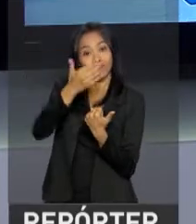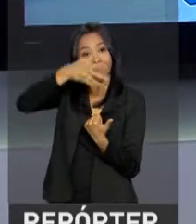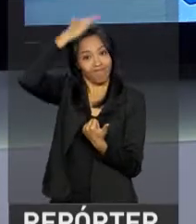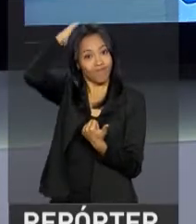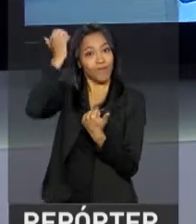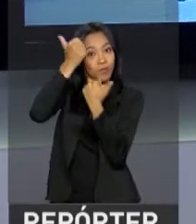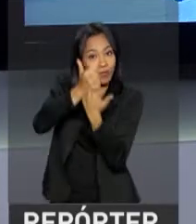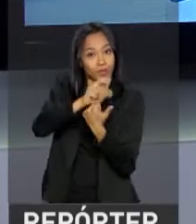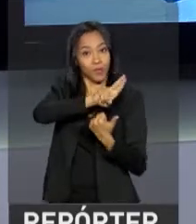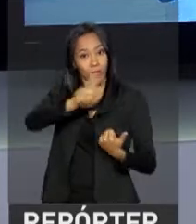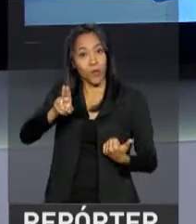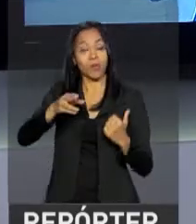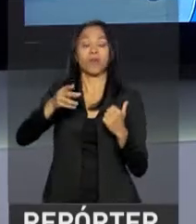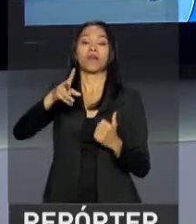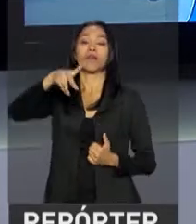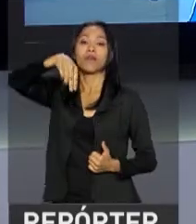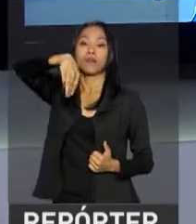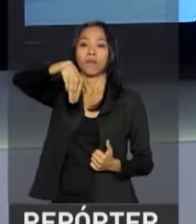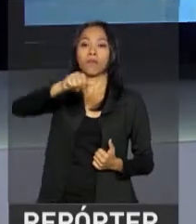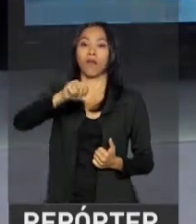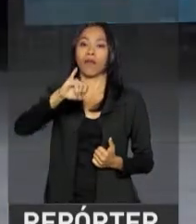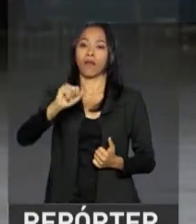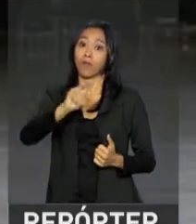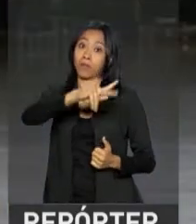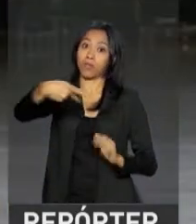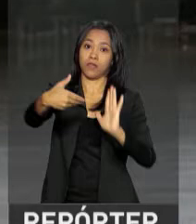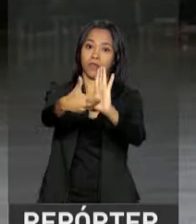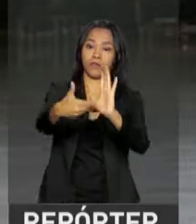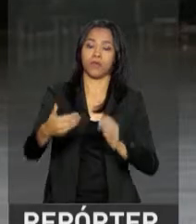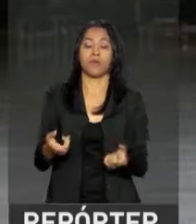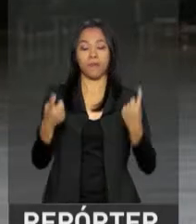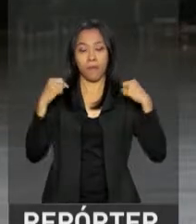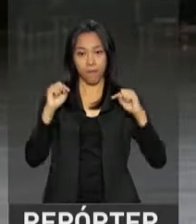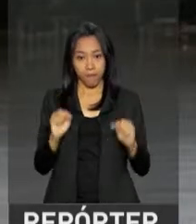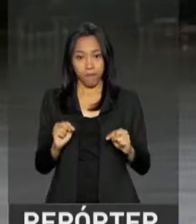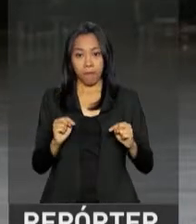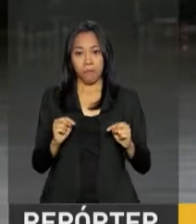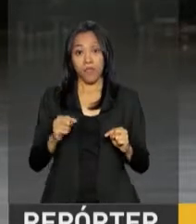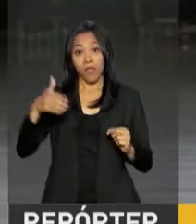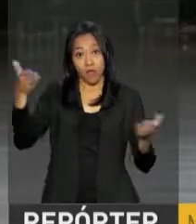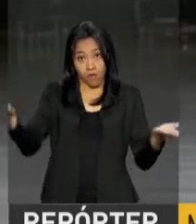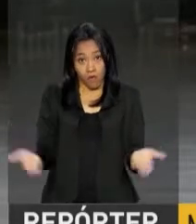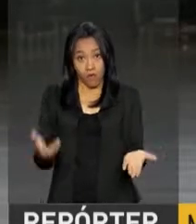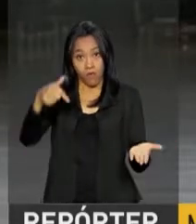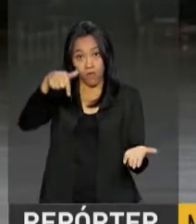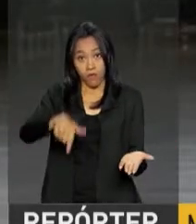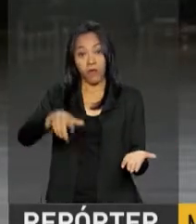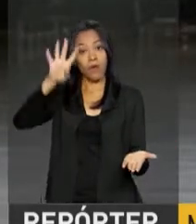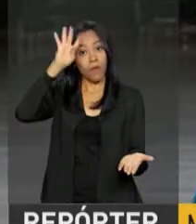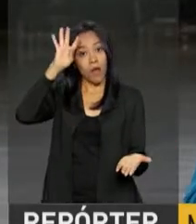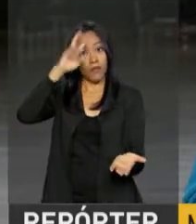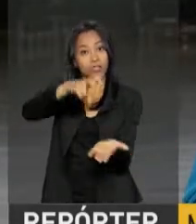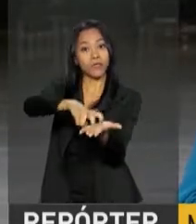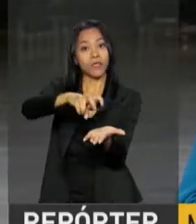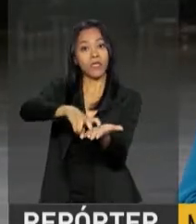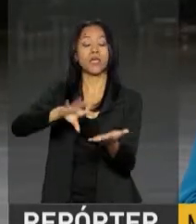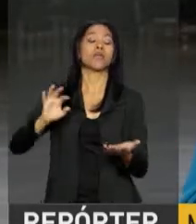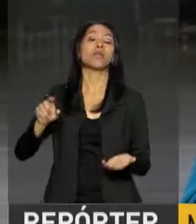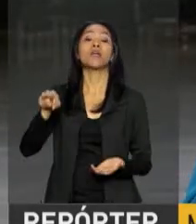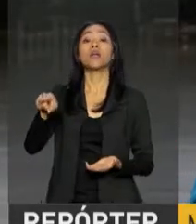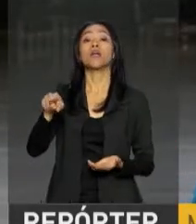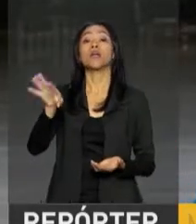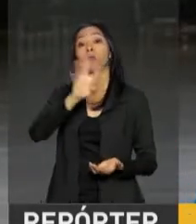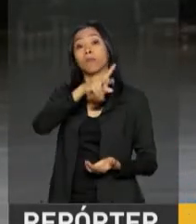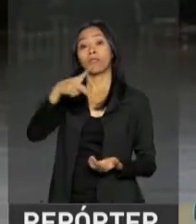dia. Bom dia, Carol. Bom dia a todos. É isso mesmo, Carol. Olha, nesta quarta-feira, agora pela manhã, o presidente